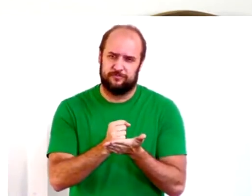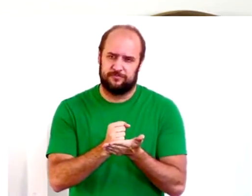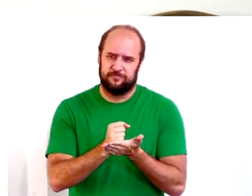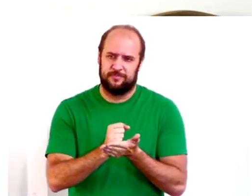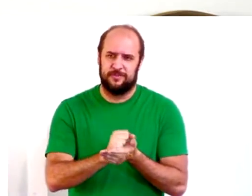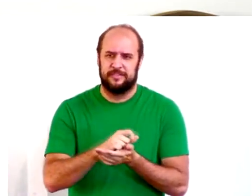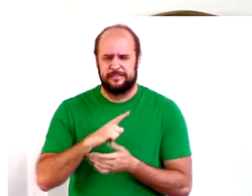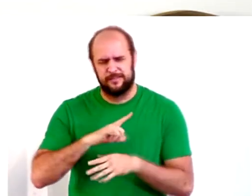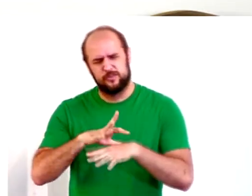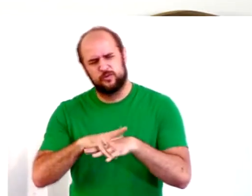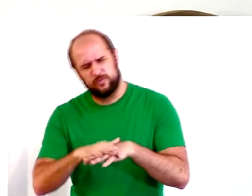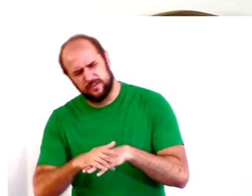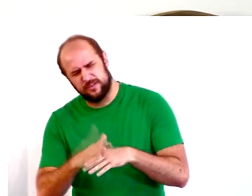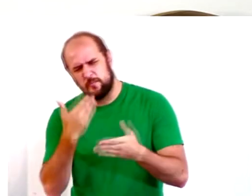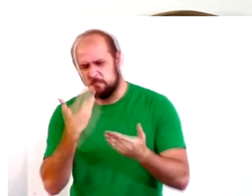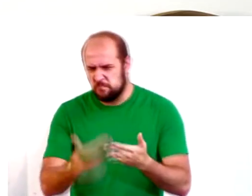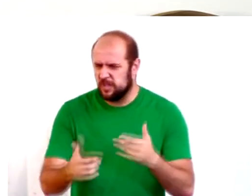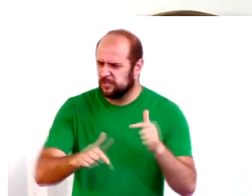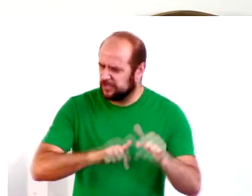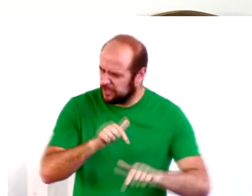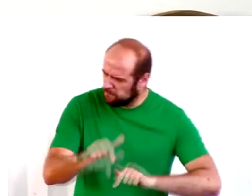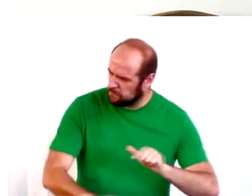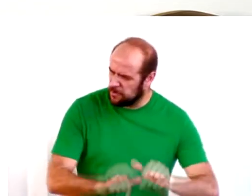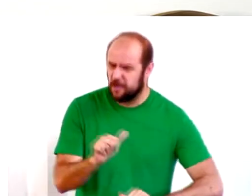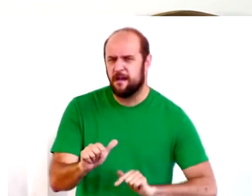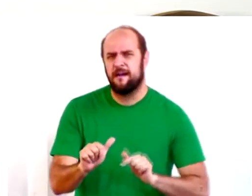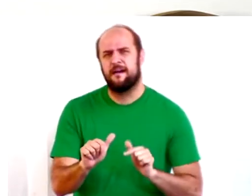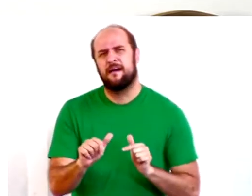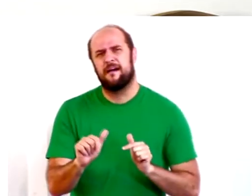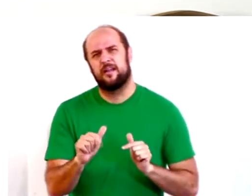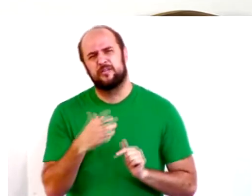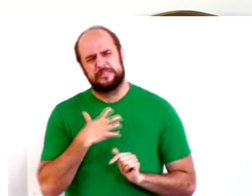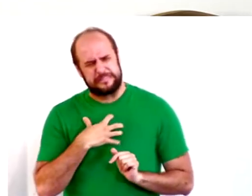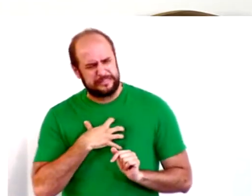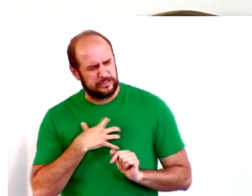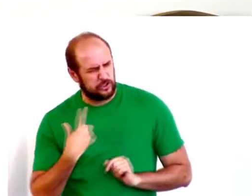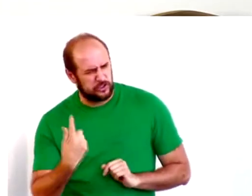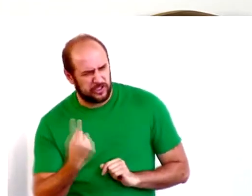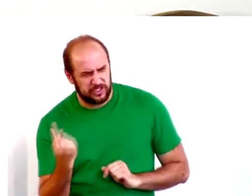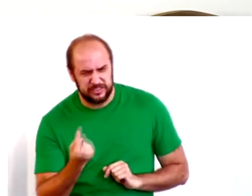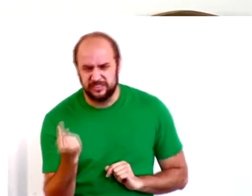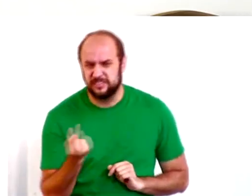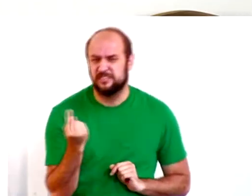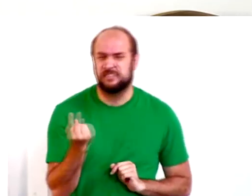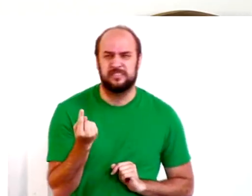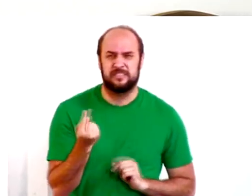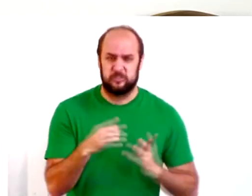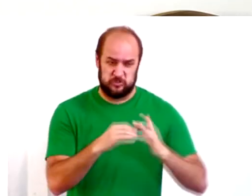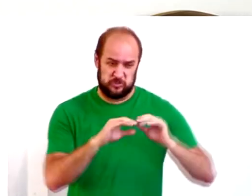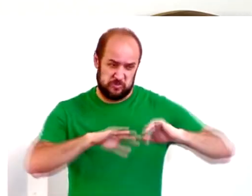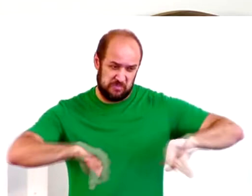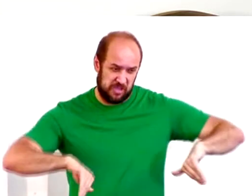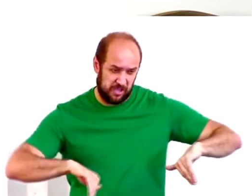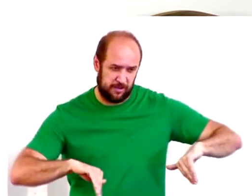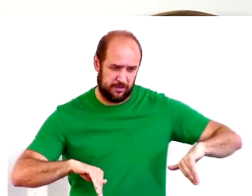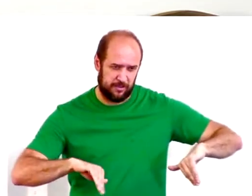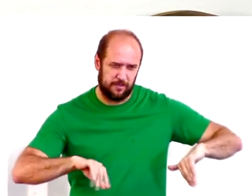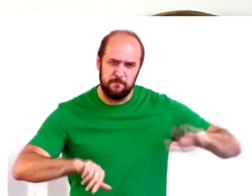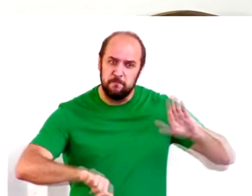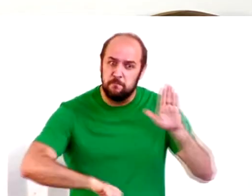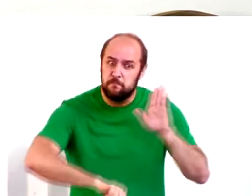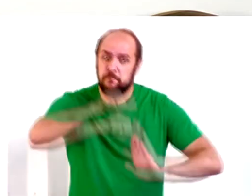das enfermidades, da perda do emprego, na hora do distanciamento, na hora do litígio, a oração é o